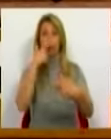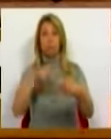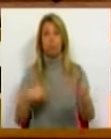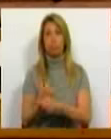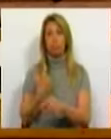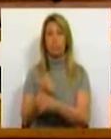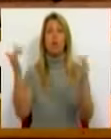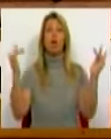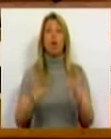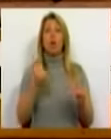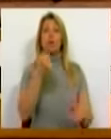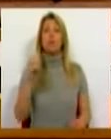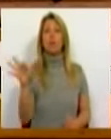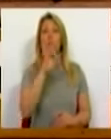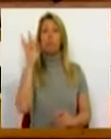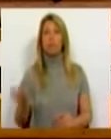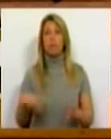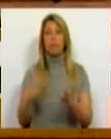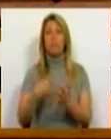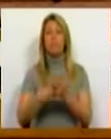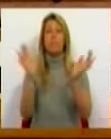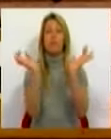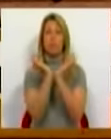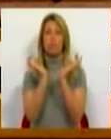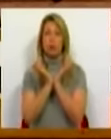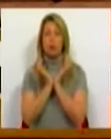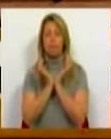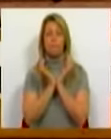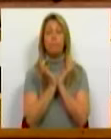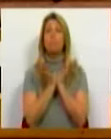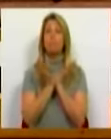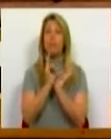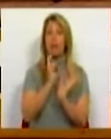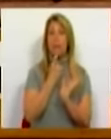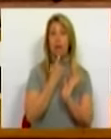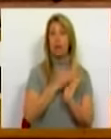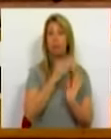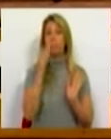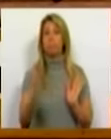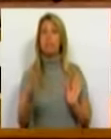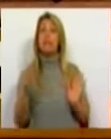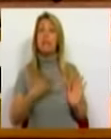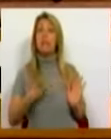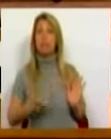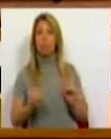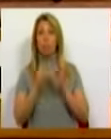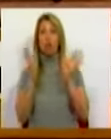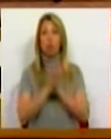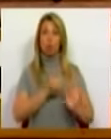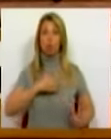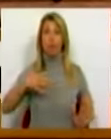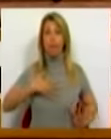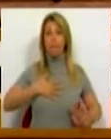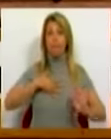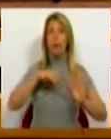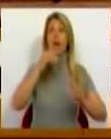redução de 50% nas contribuições para a segurança social entre abril e dezembro para todos os empresários agrícolas